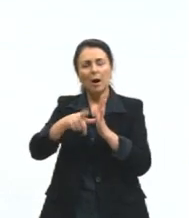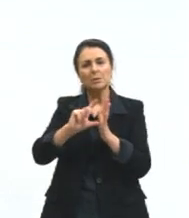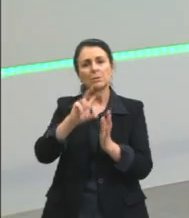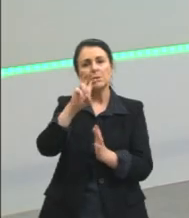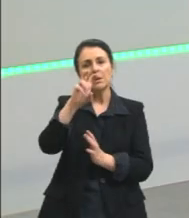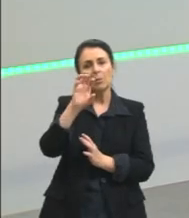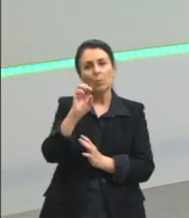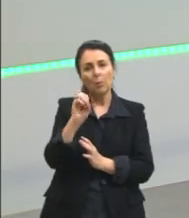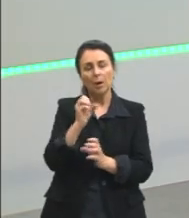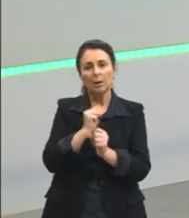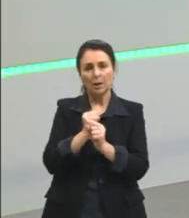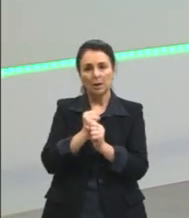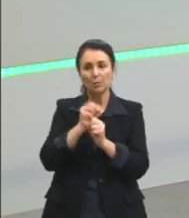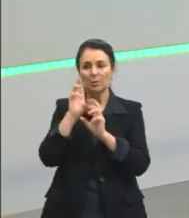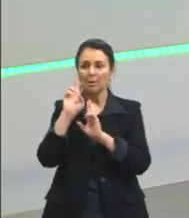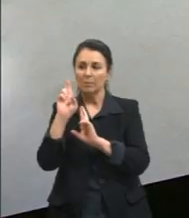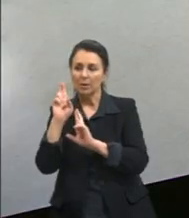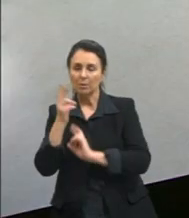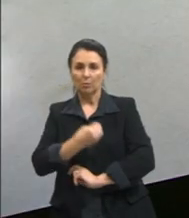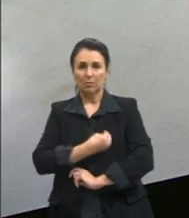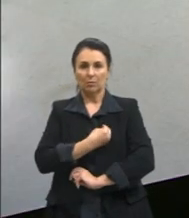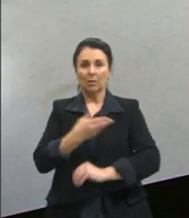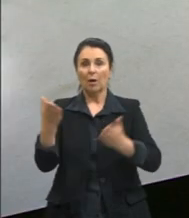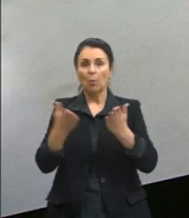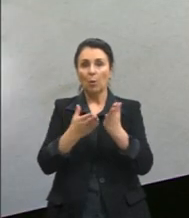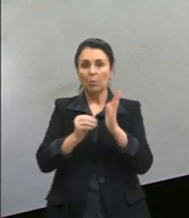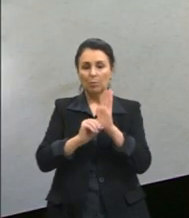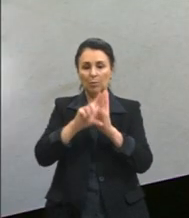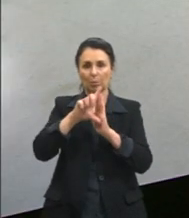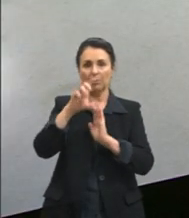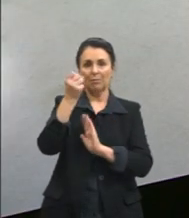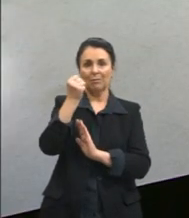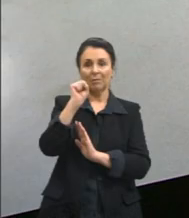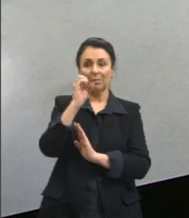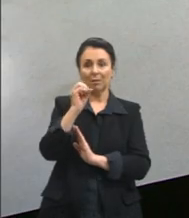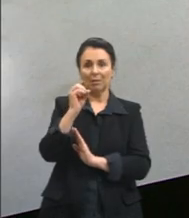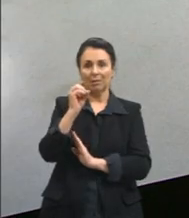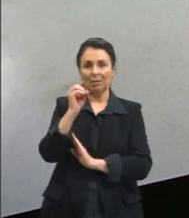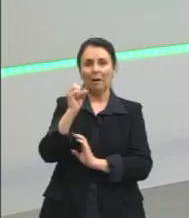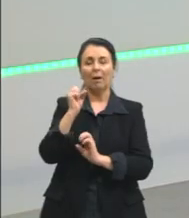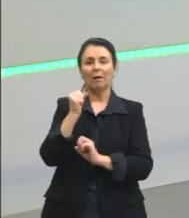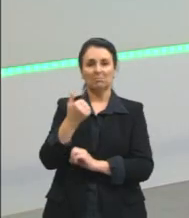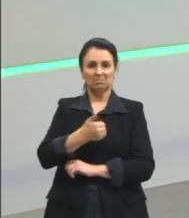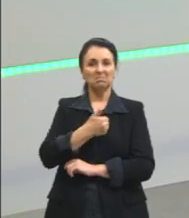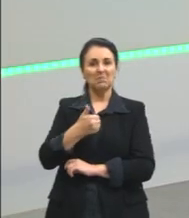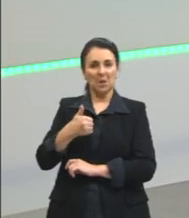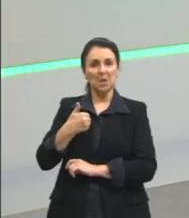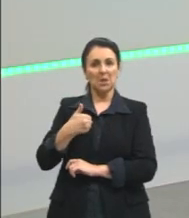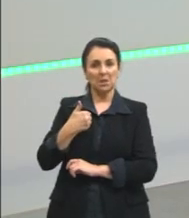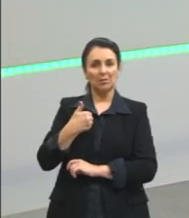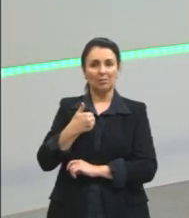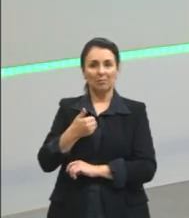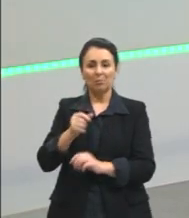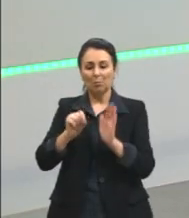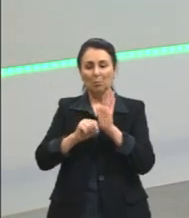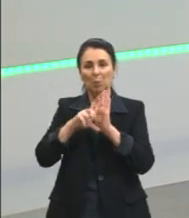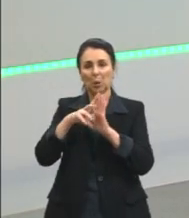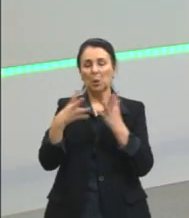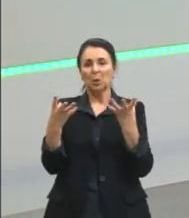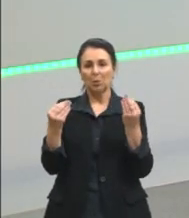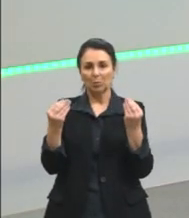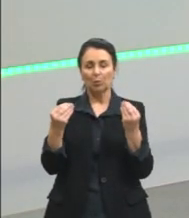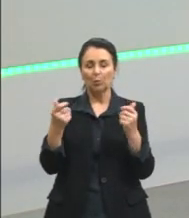50 anos, então aumentamos aí para 80 anos a nossa expectativa de vida. Bastante, né?